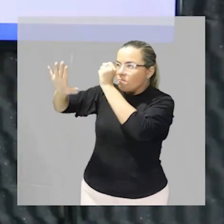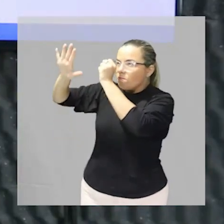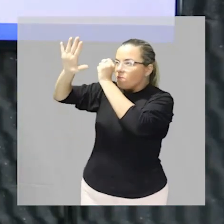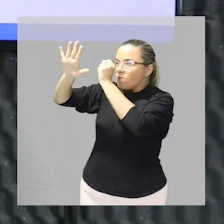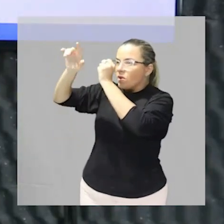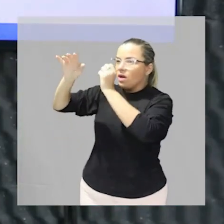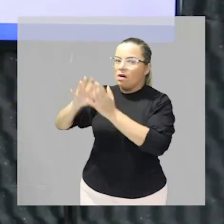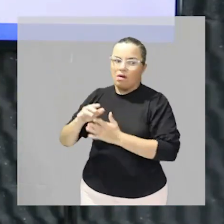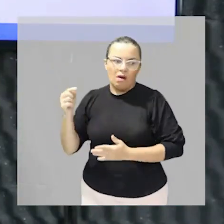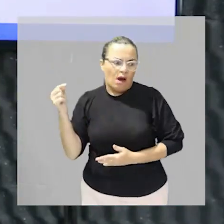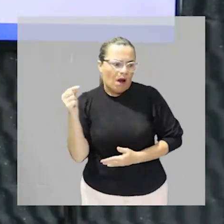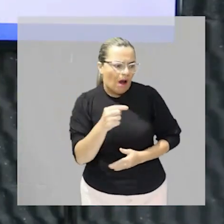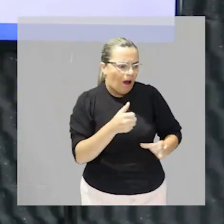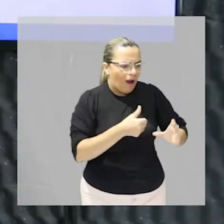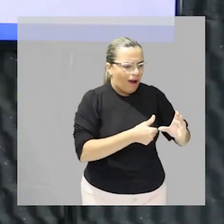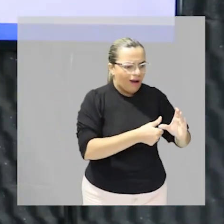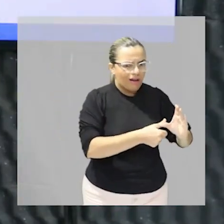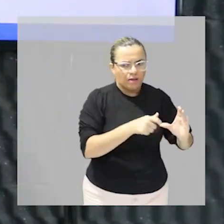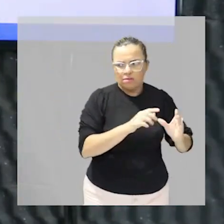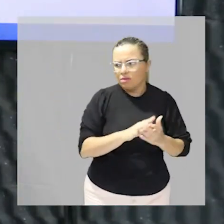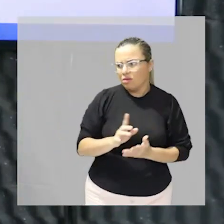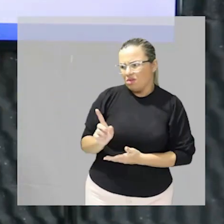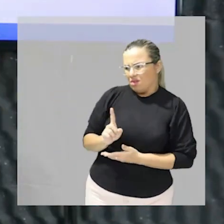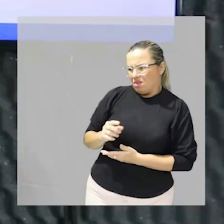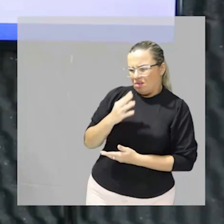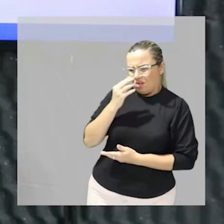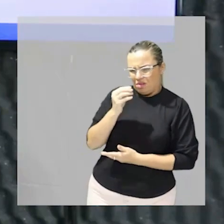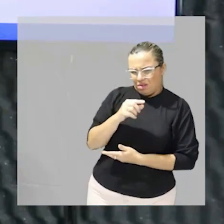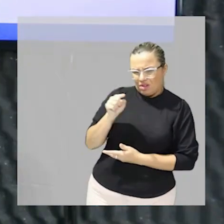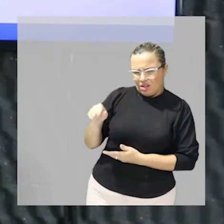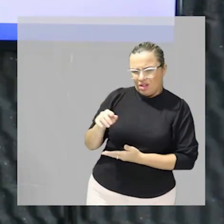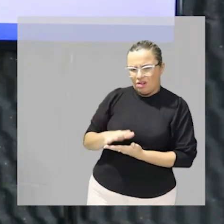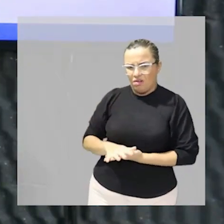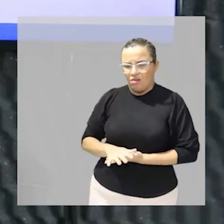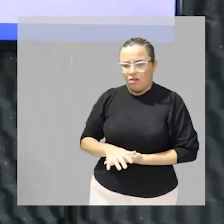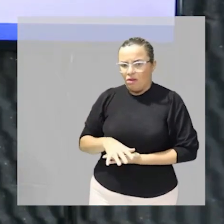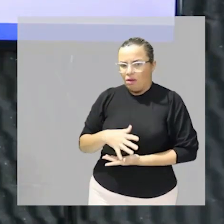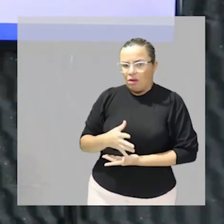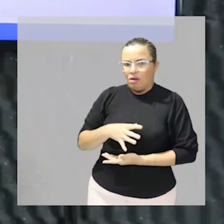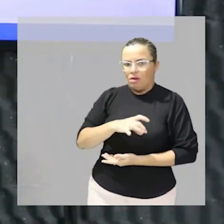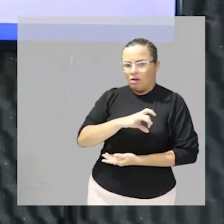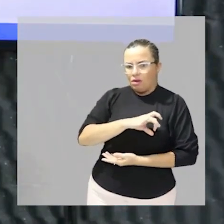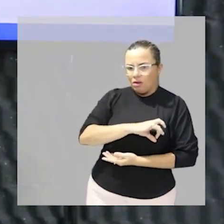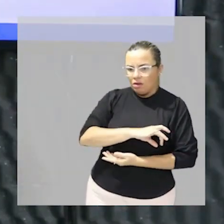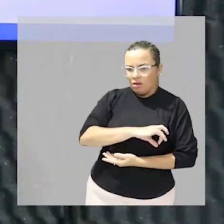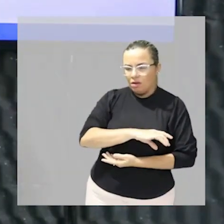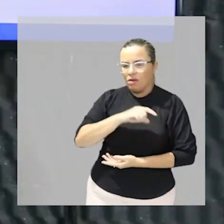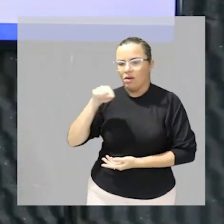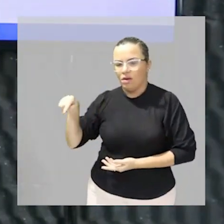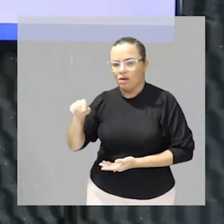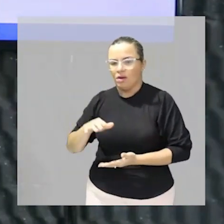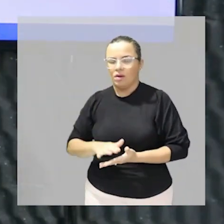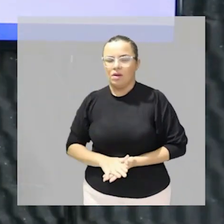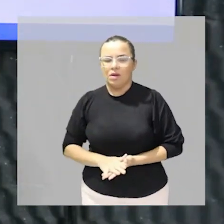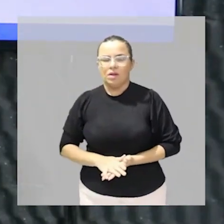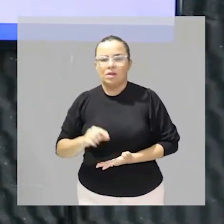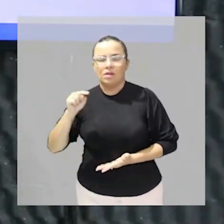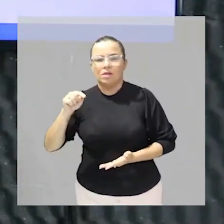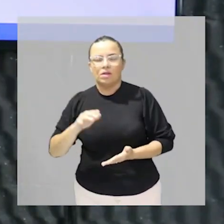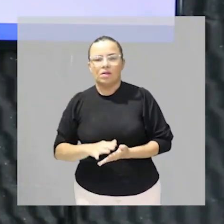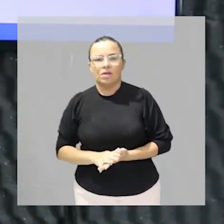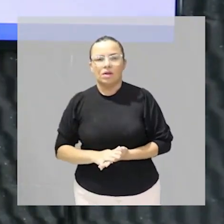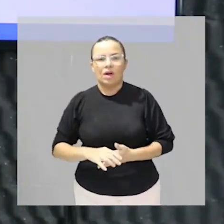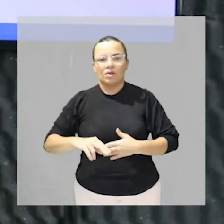e colocava em xeque a autoridade do bispo. Então é uma questão política. Ela acaba sendo assassinada por uma questão religiosa